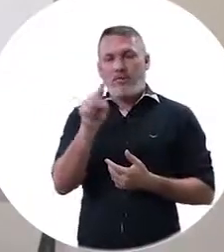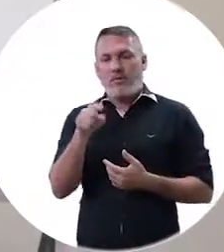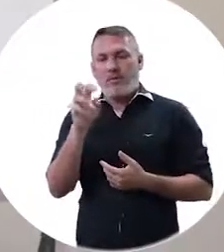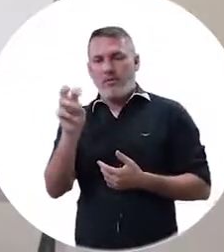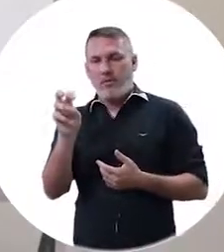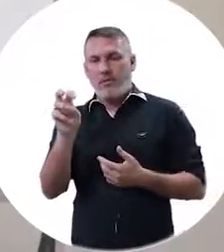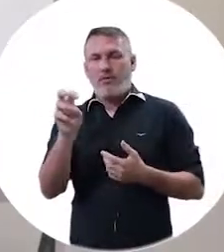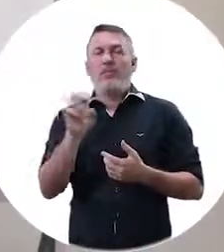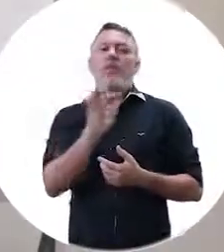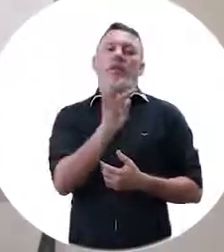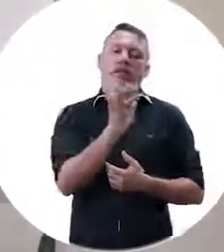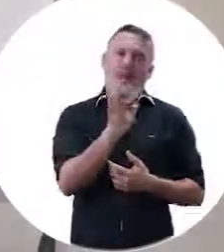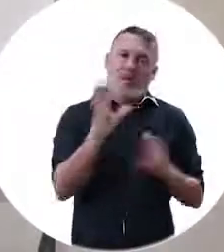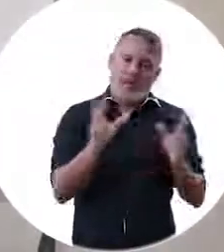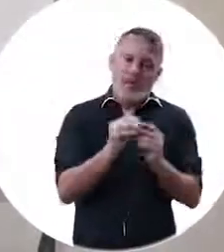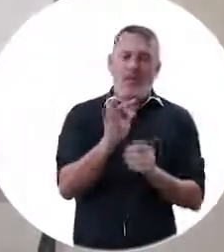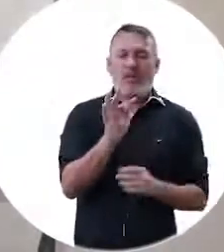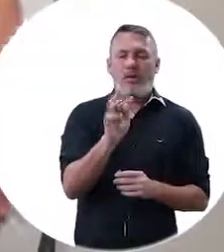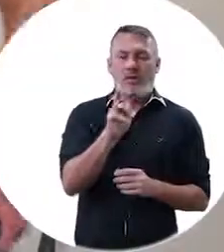4,5,5.